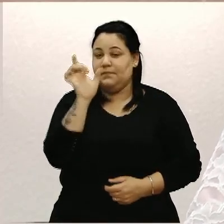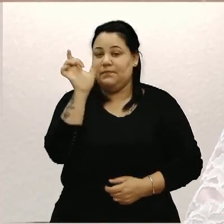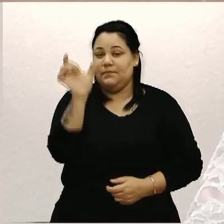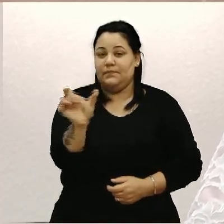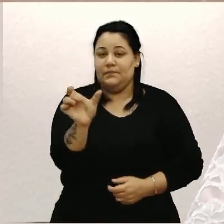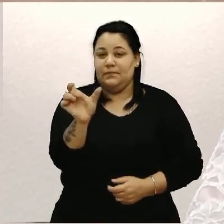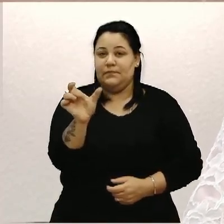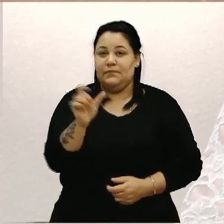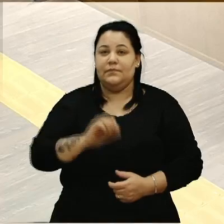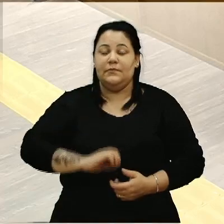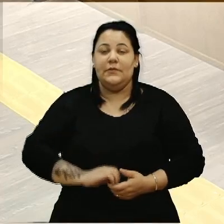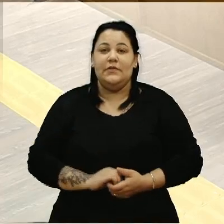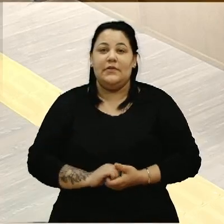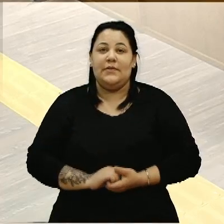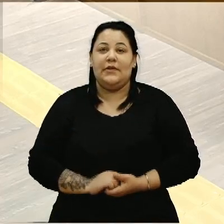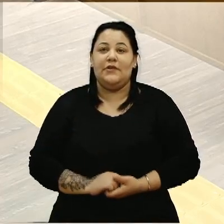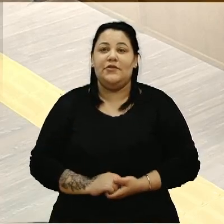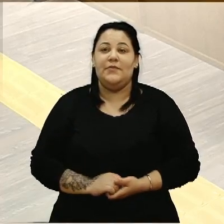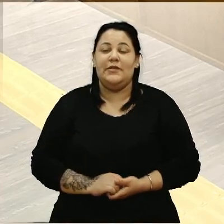o relator.